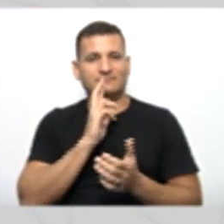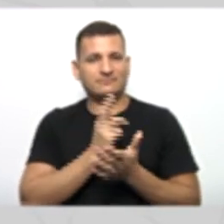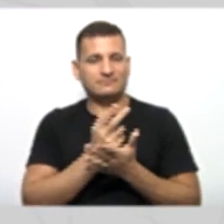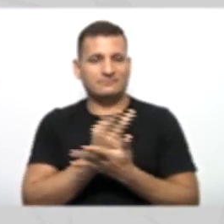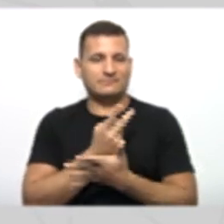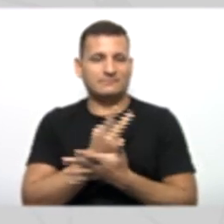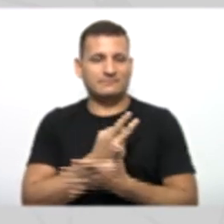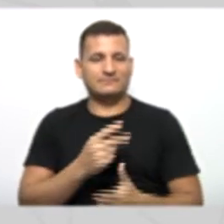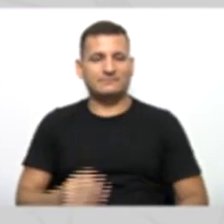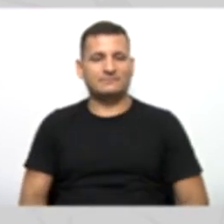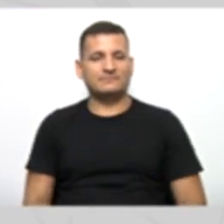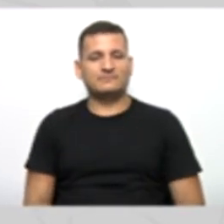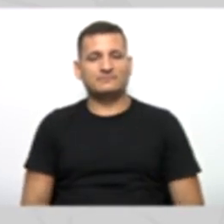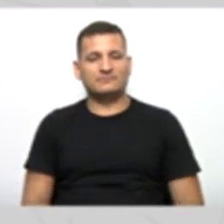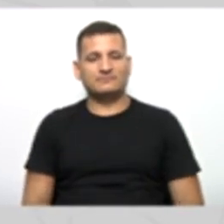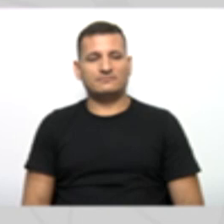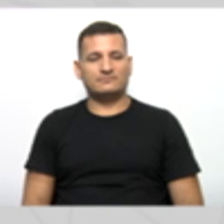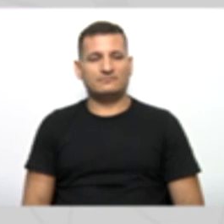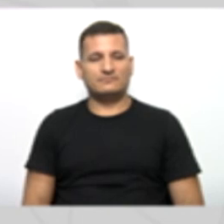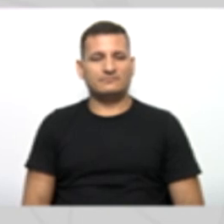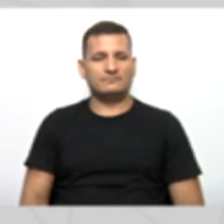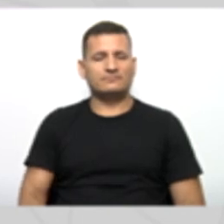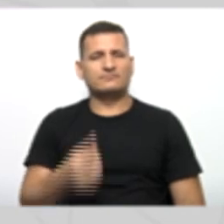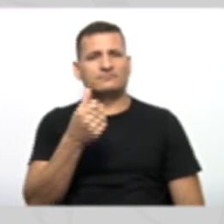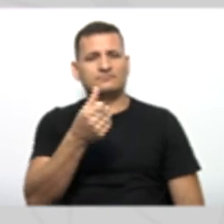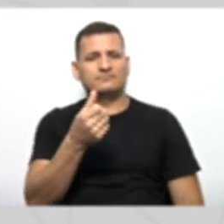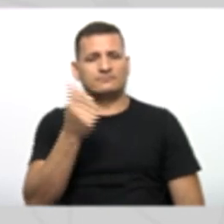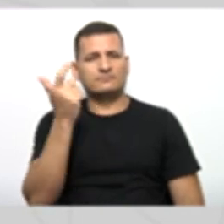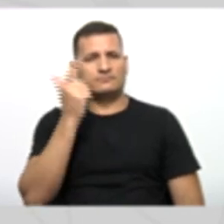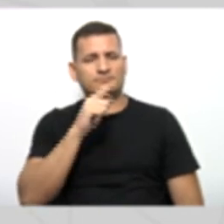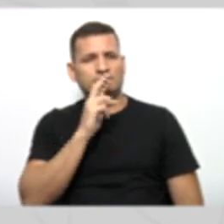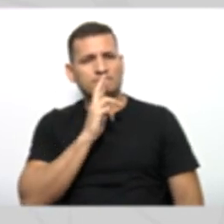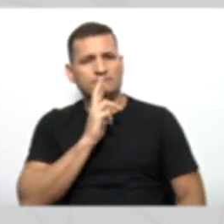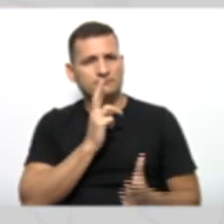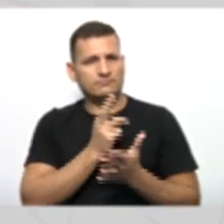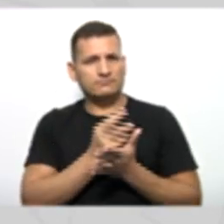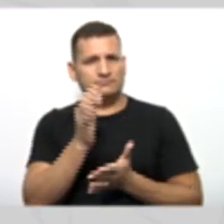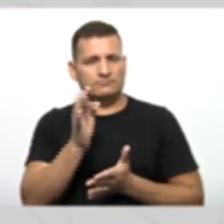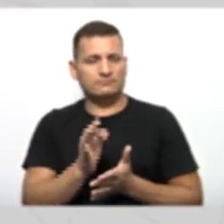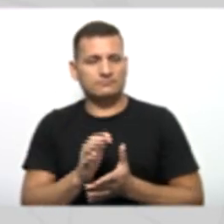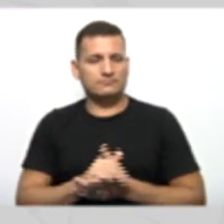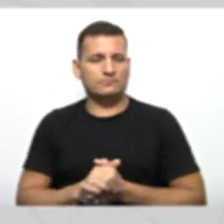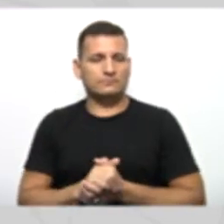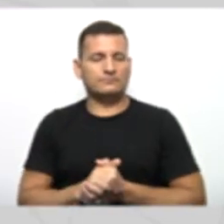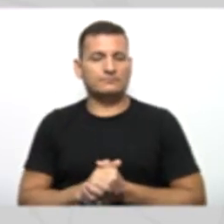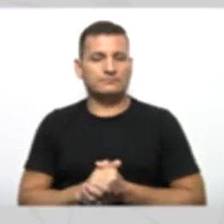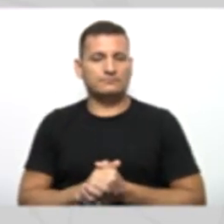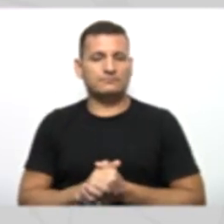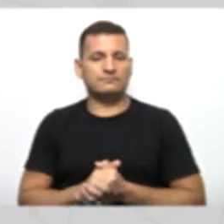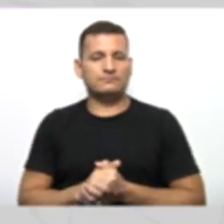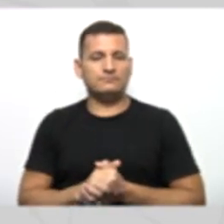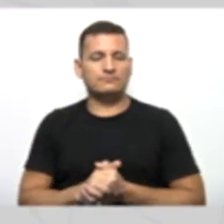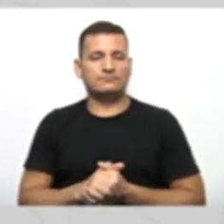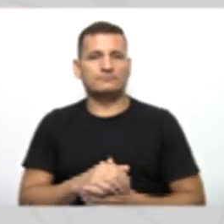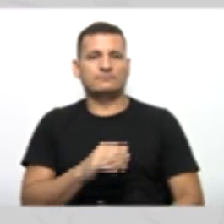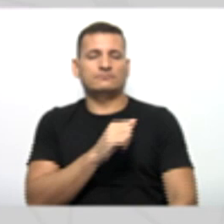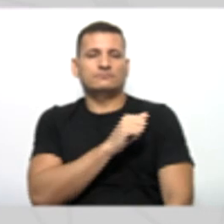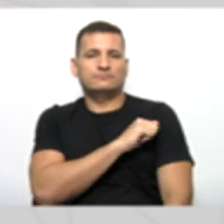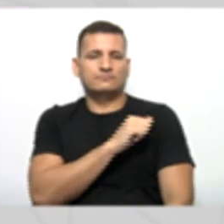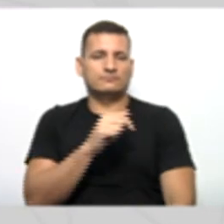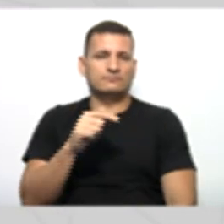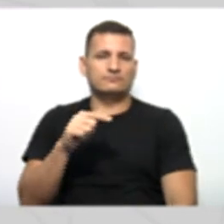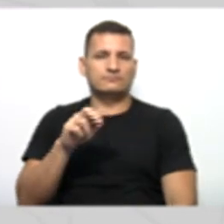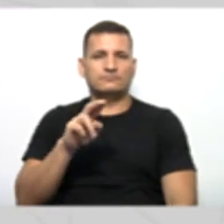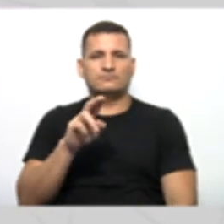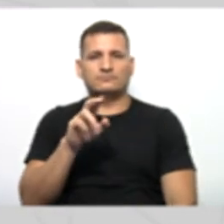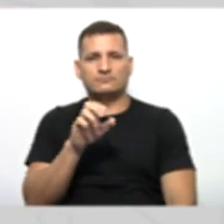essa 6 aí, como o pessoal se saíram, conseguiram interpretar corretamente o caso, professor? Conseguiram, né? As alunas Keise, a Bruna, a